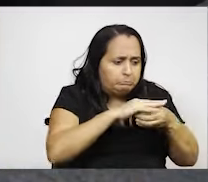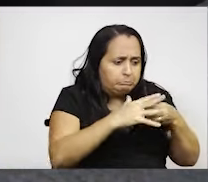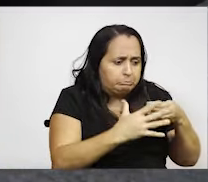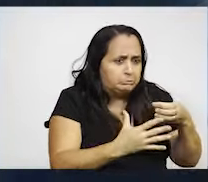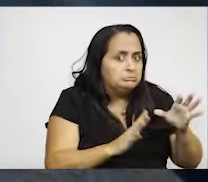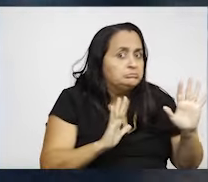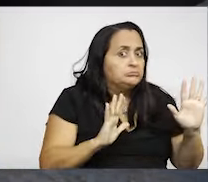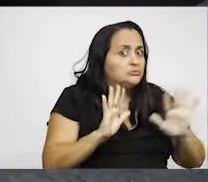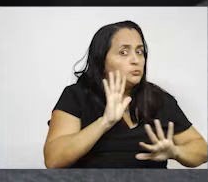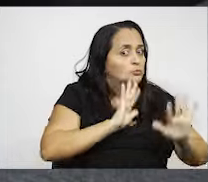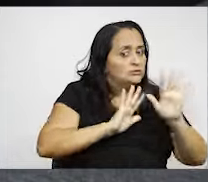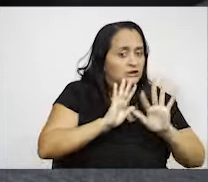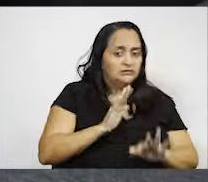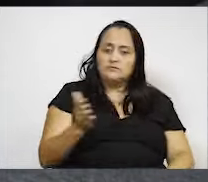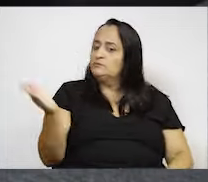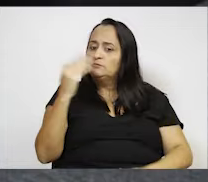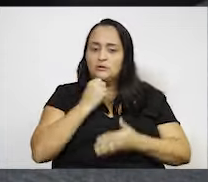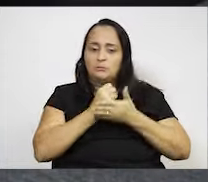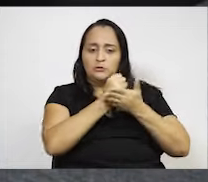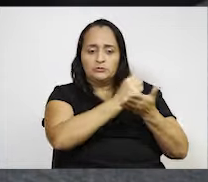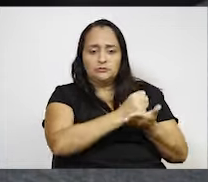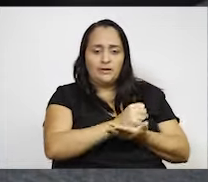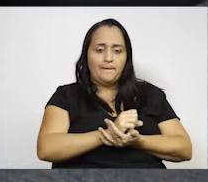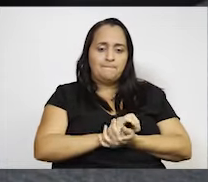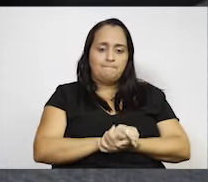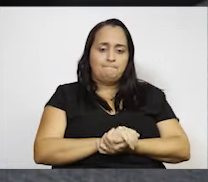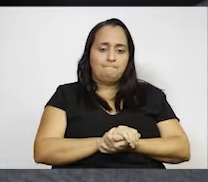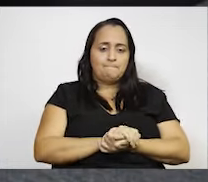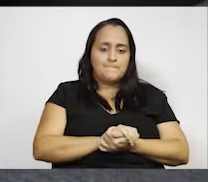Vamos ajudar? Vamos. Vamos agora.